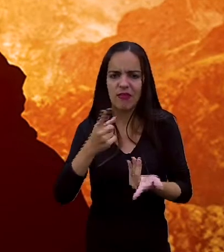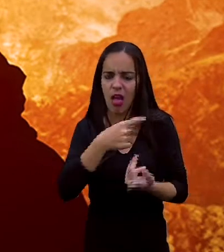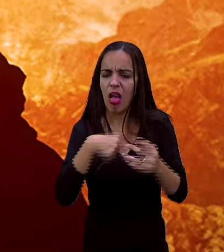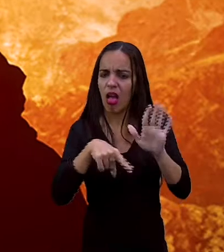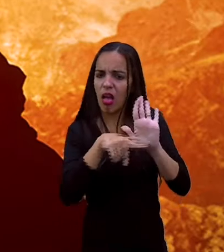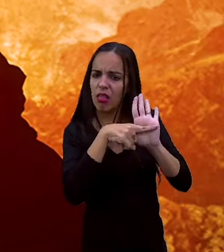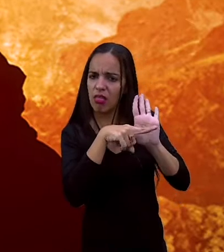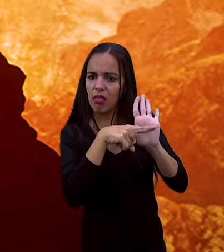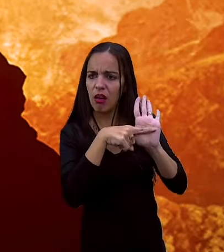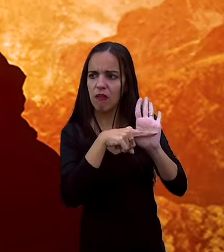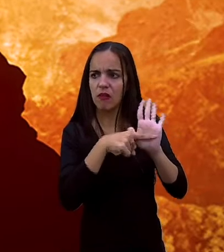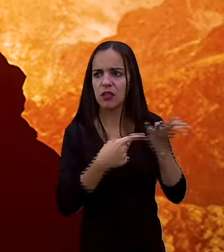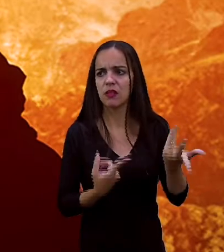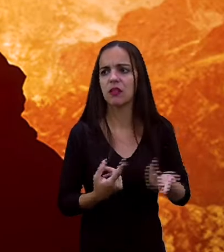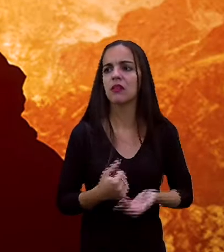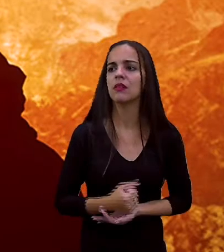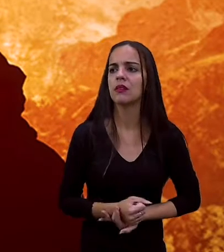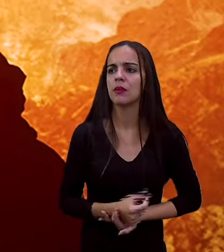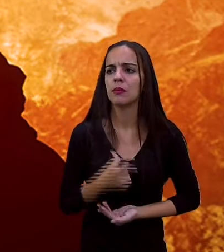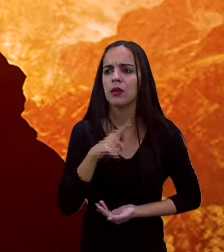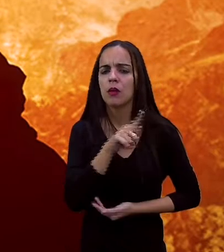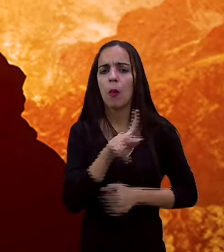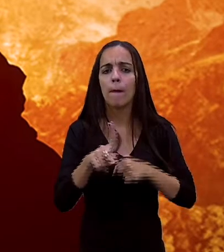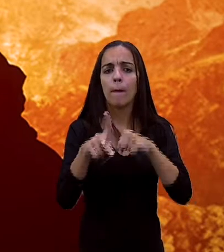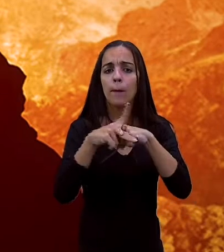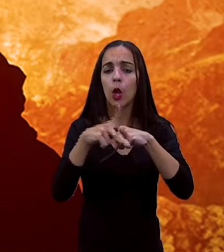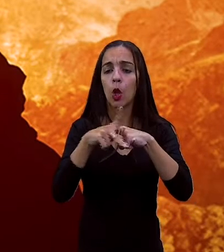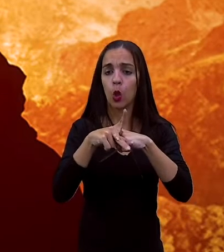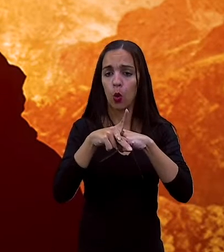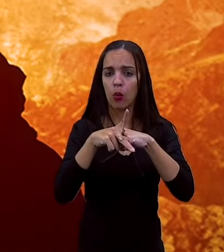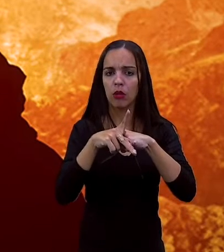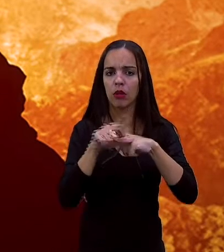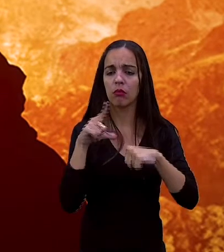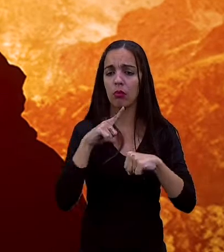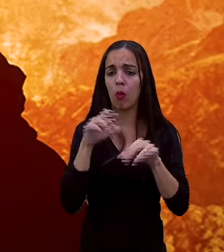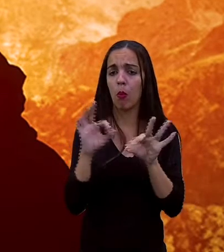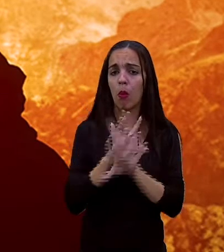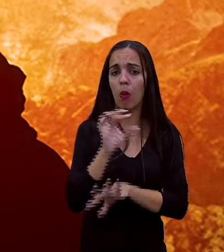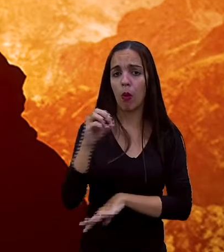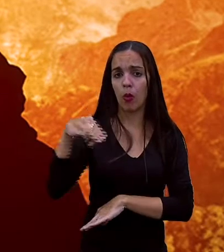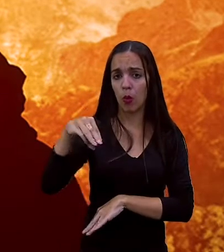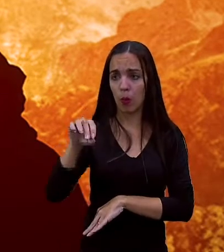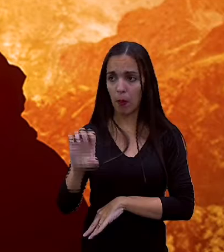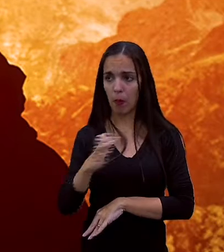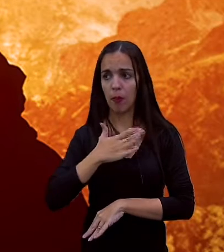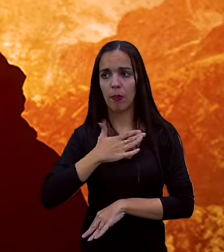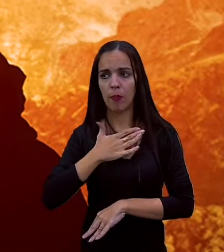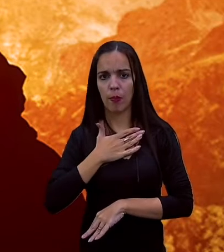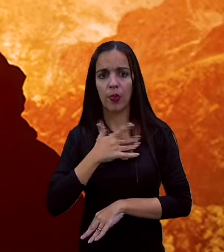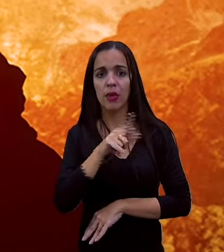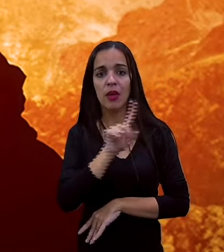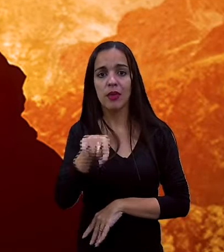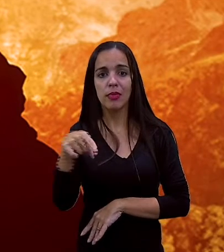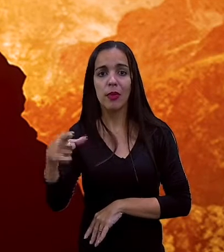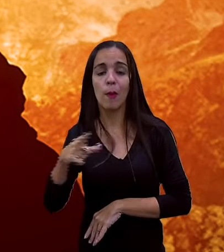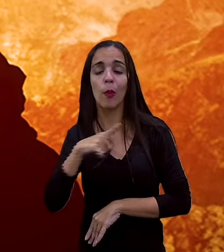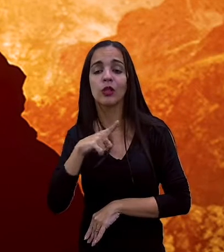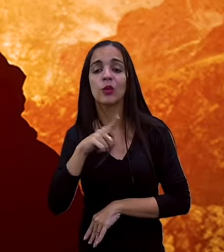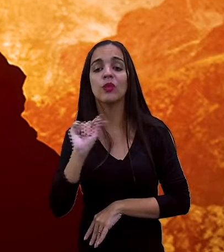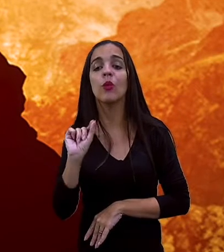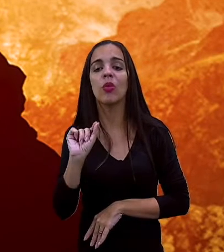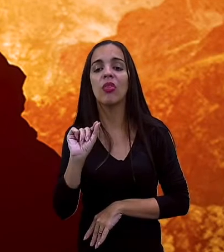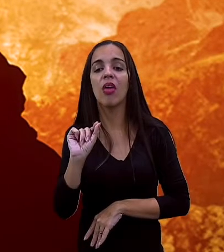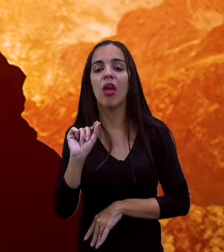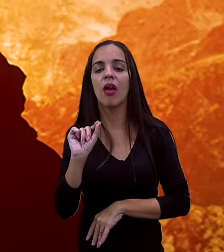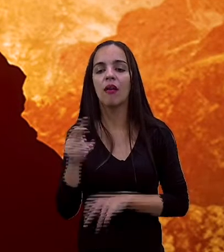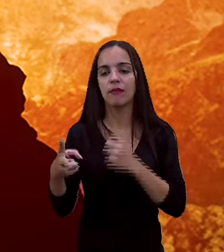negativa, certo? E aí eu tenho o pronome oblíquo me. E depois dele eu tenho o verbo. Então, se veio